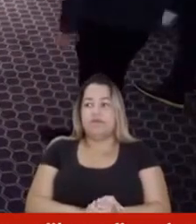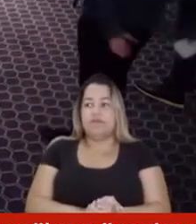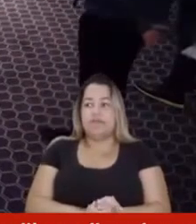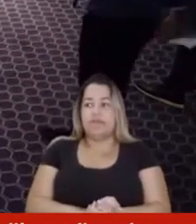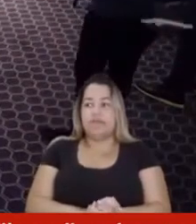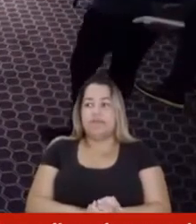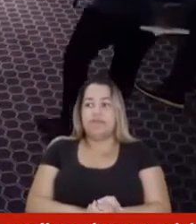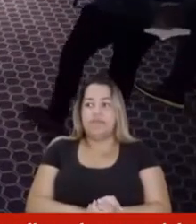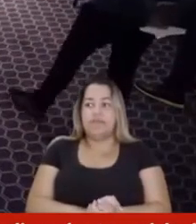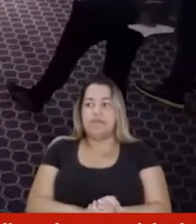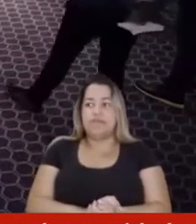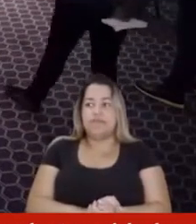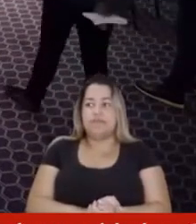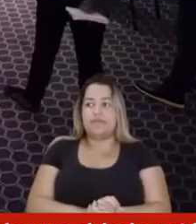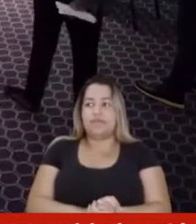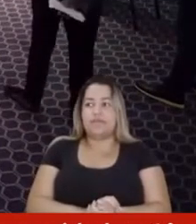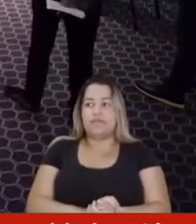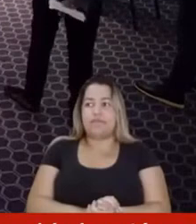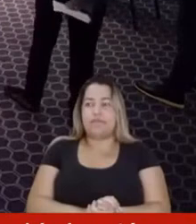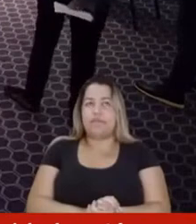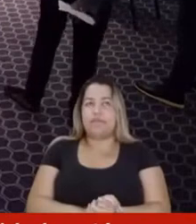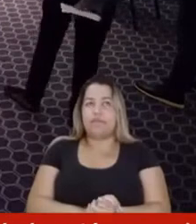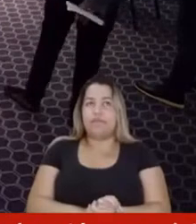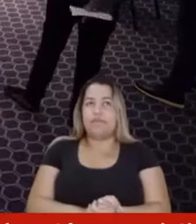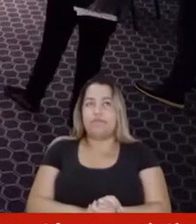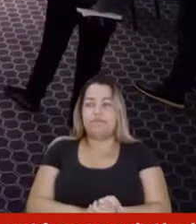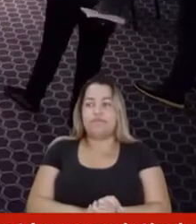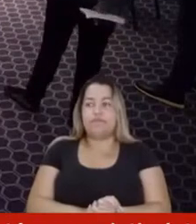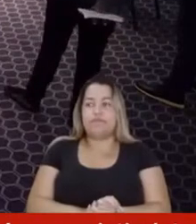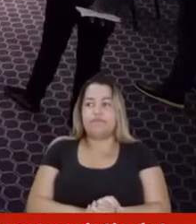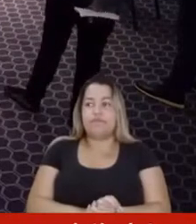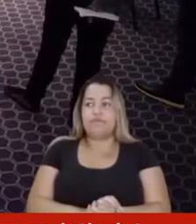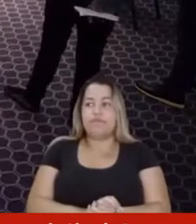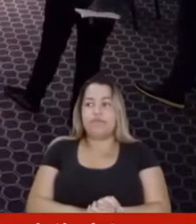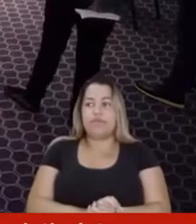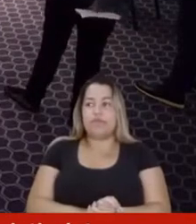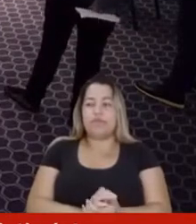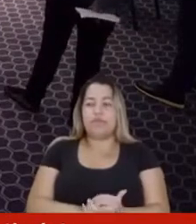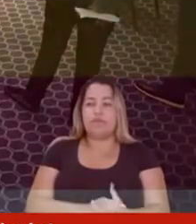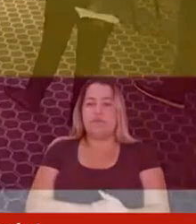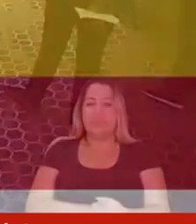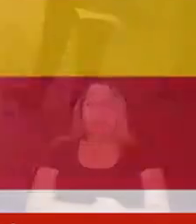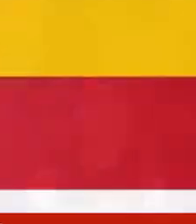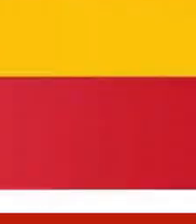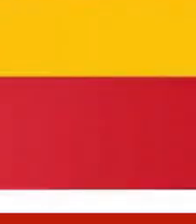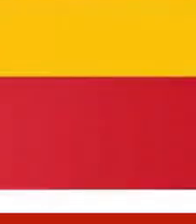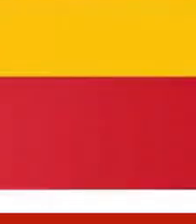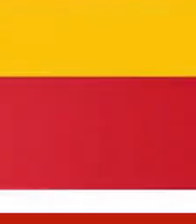Olá, gente, que a gente conversa a sala aqui. Eu sou o jornalista. Acompanhei